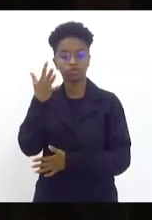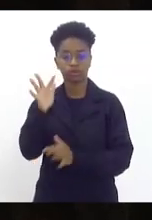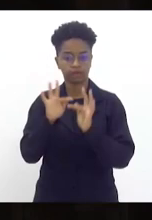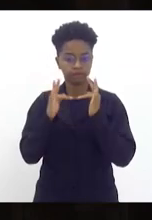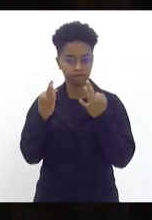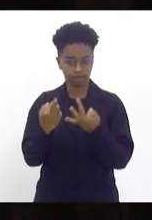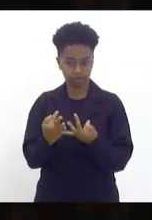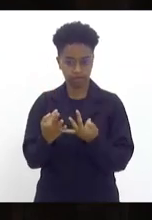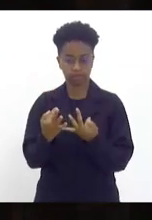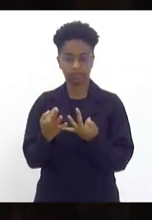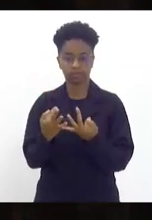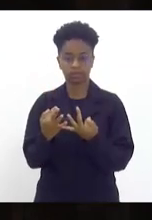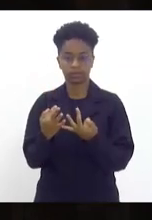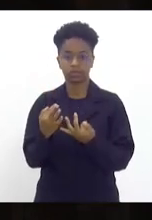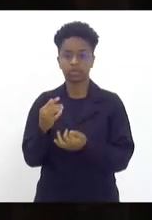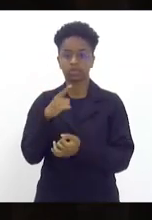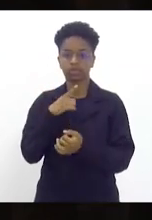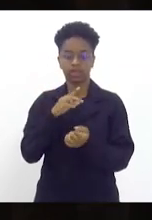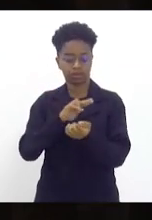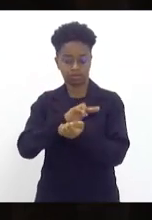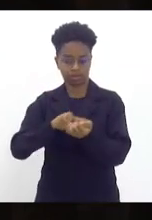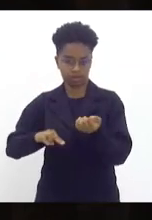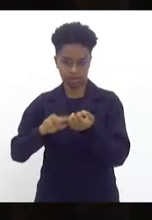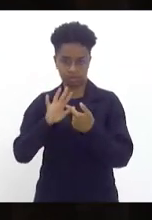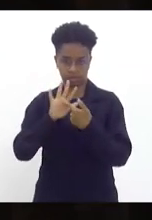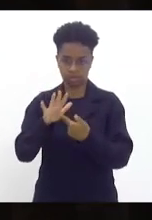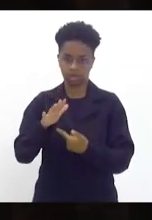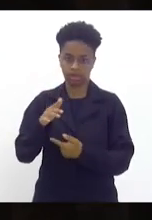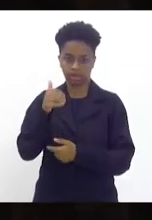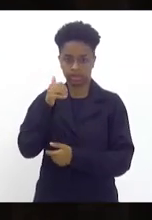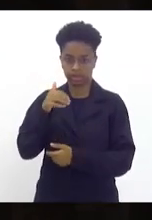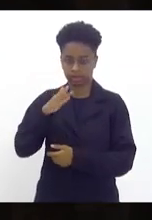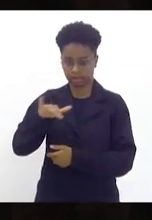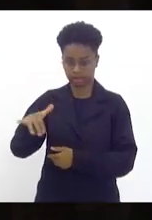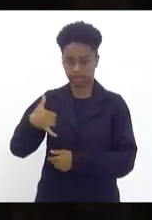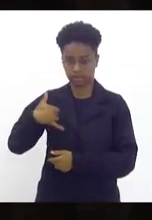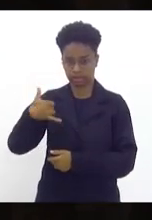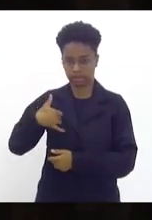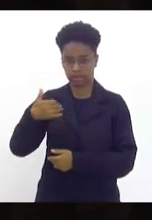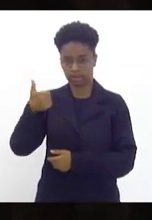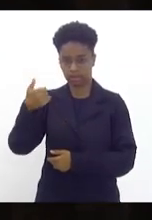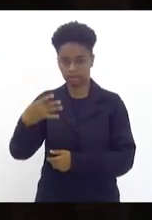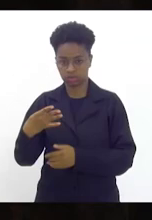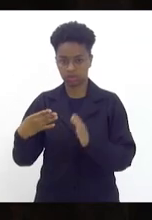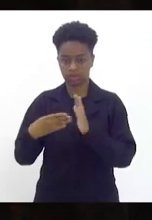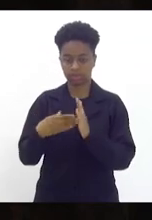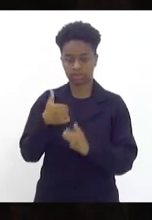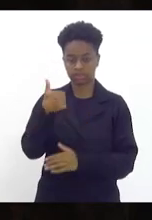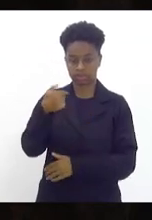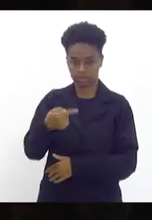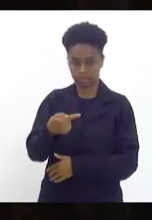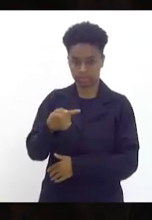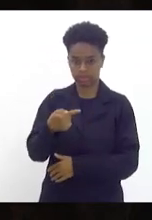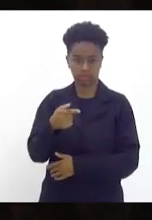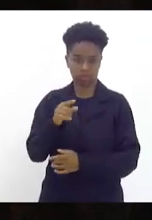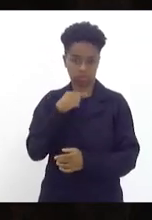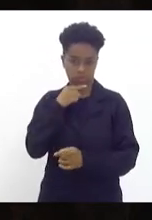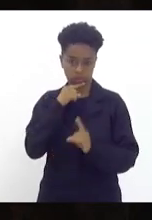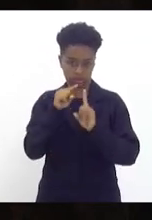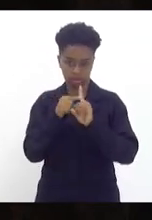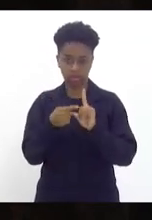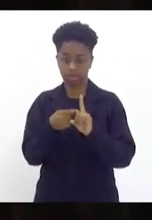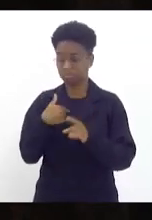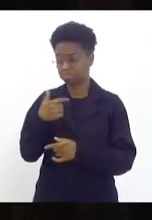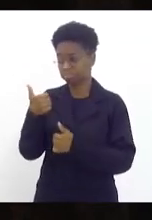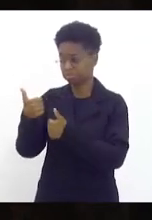aqui um adesivo na menina de 14 até 17 anos, ela não engravida. Né? Então, eles vão estar tranquilos. Eu falei, ah,